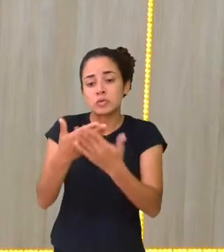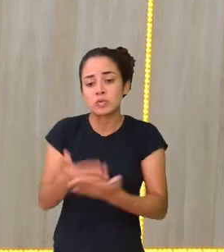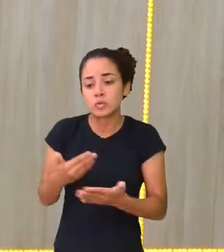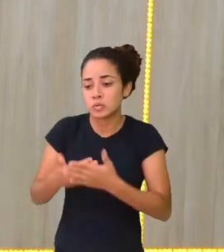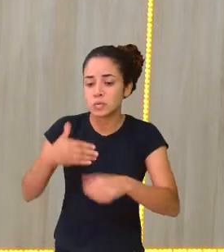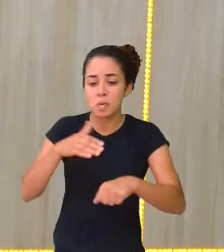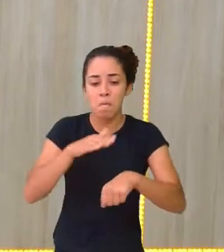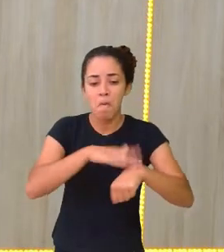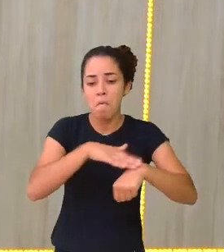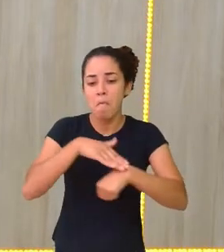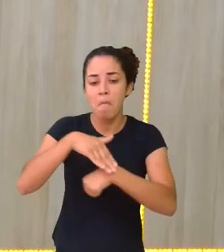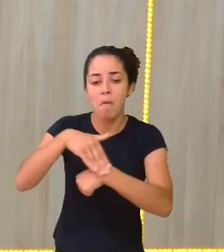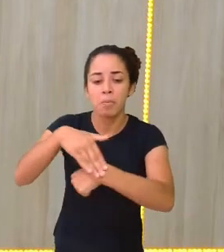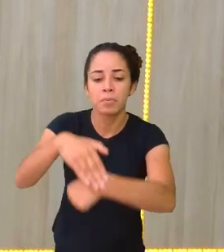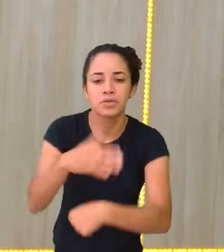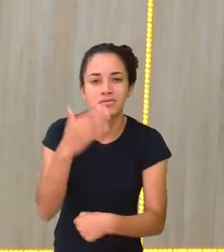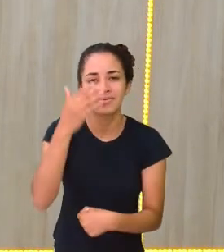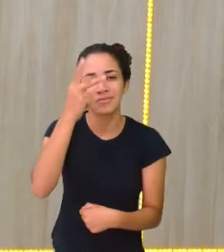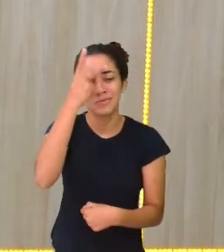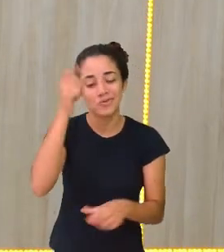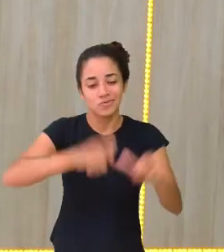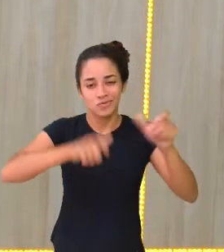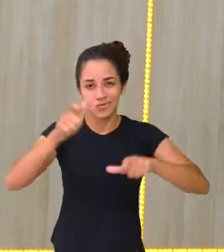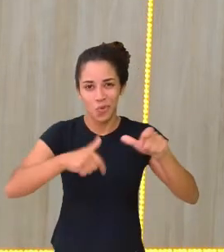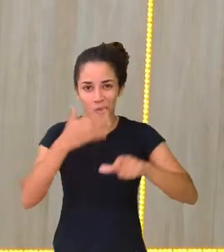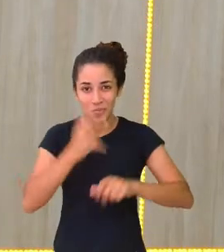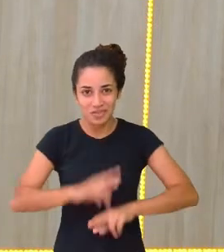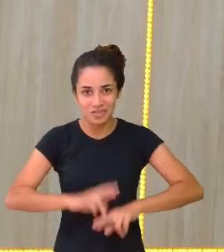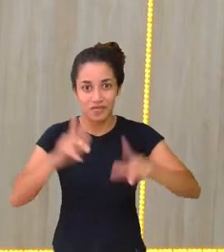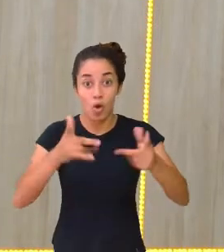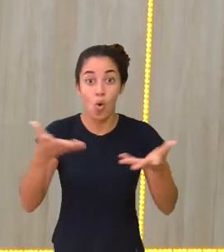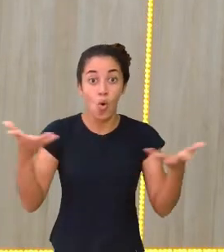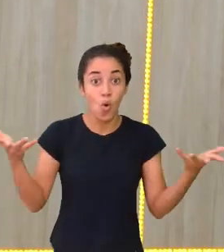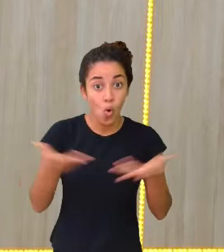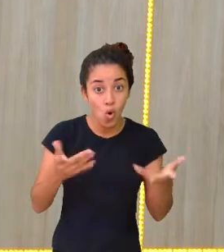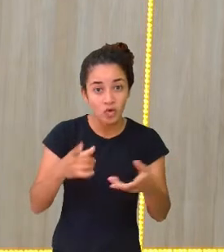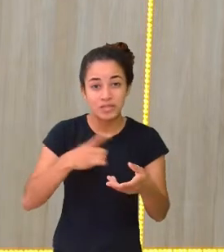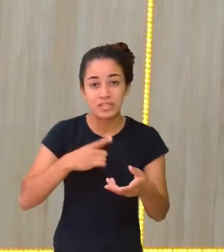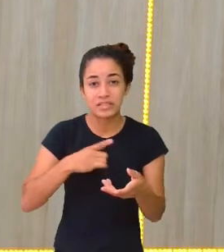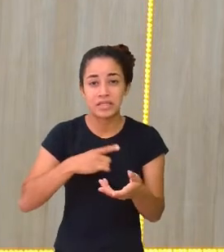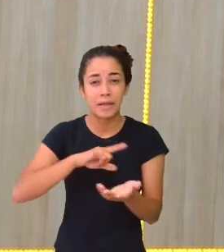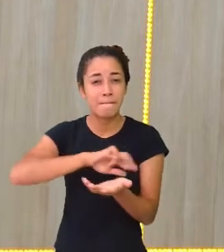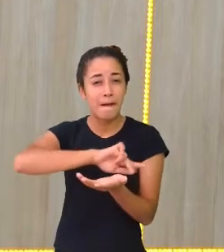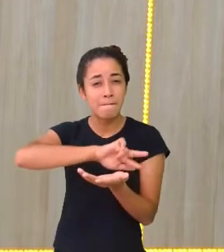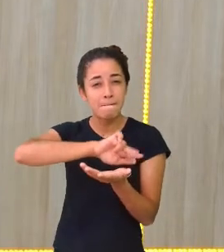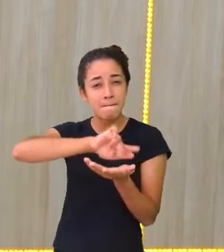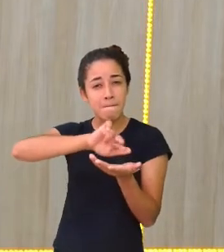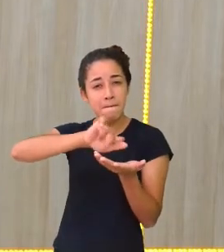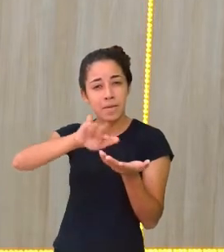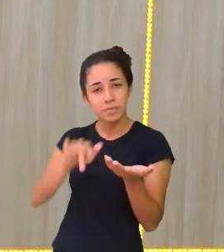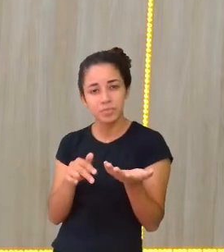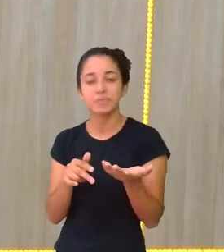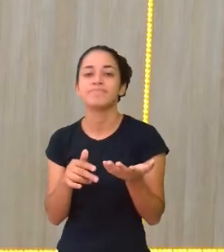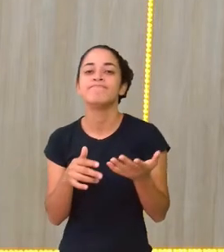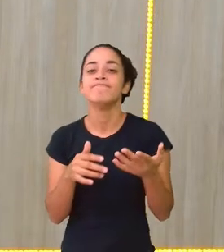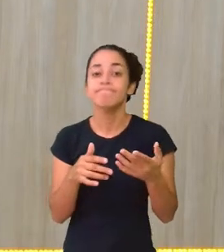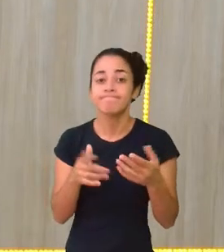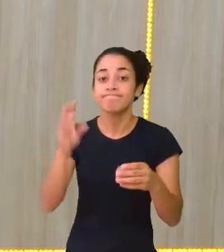pessoas comiam de forma diferente. Hoje, com a industrialização, com a infinidade de equipamentos que nós temos na nossa